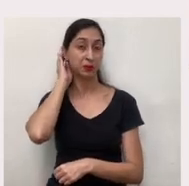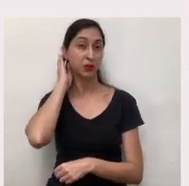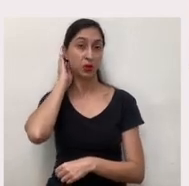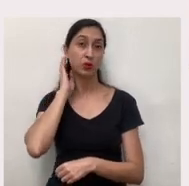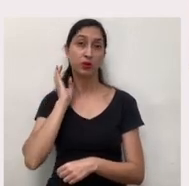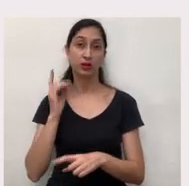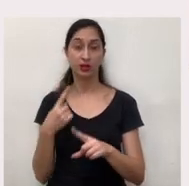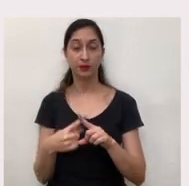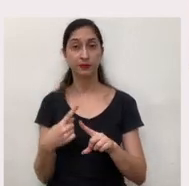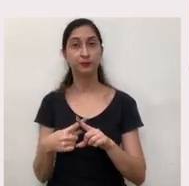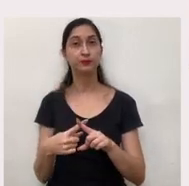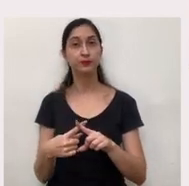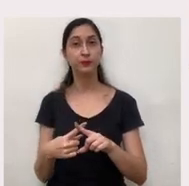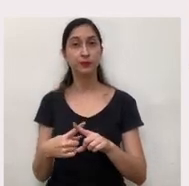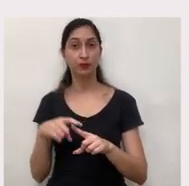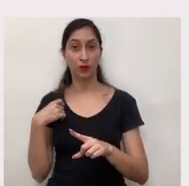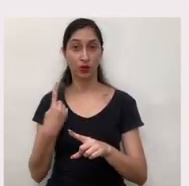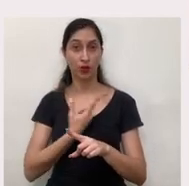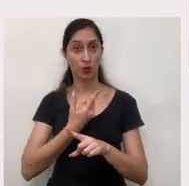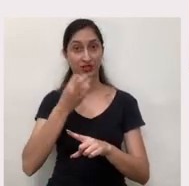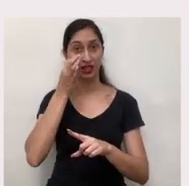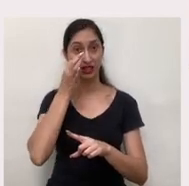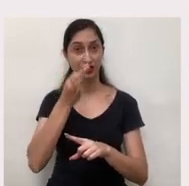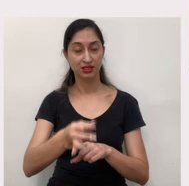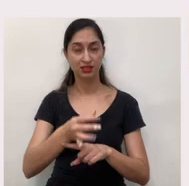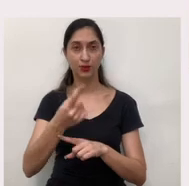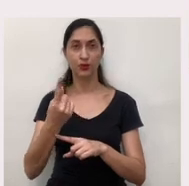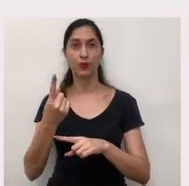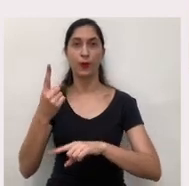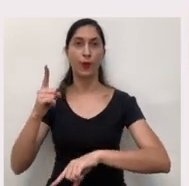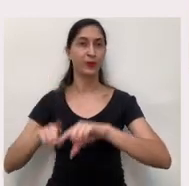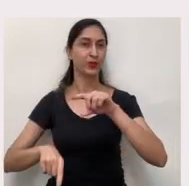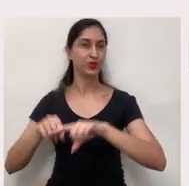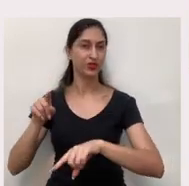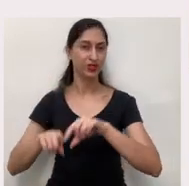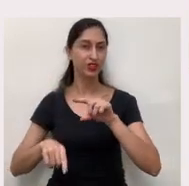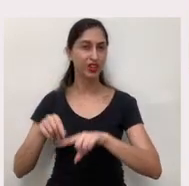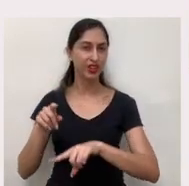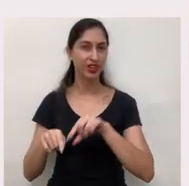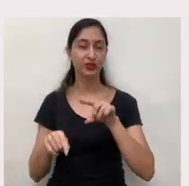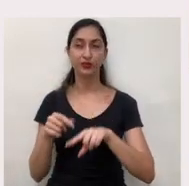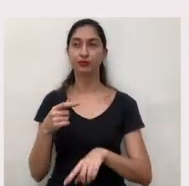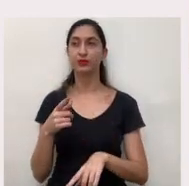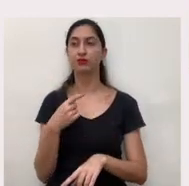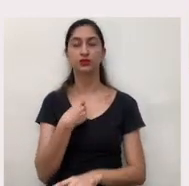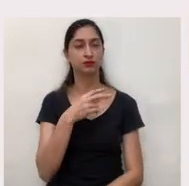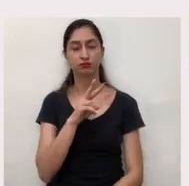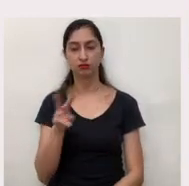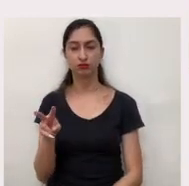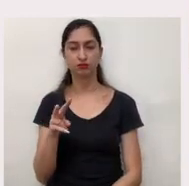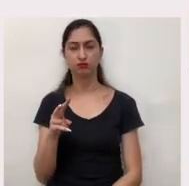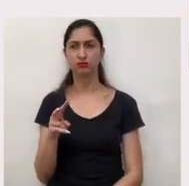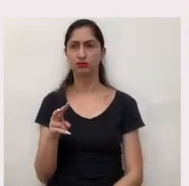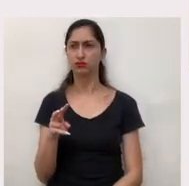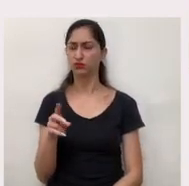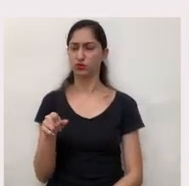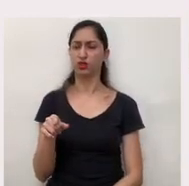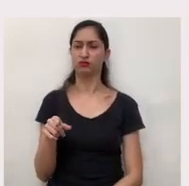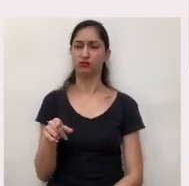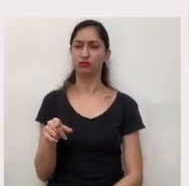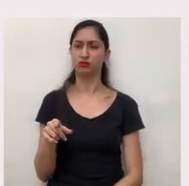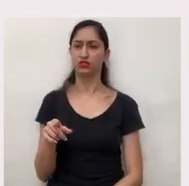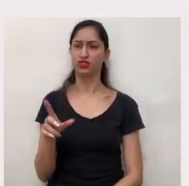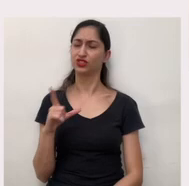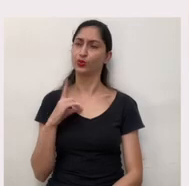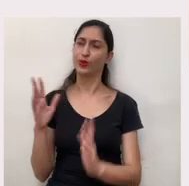quando está prestando atenção num objeto, né, você, enfim, passa de novo e vê assim, bom, aqui tinha